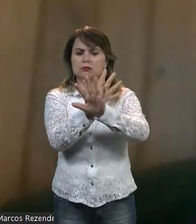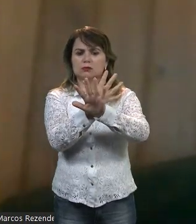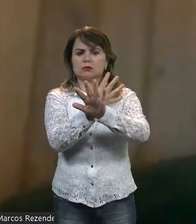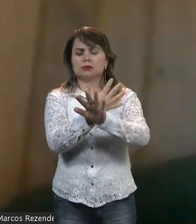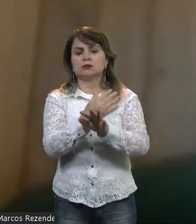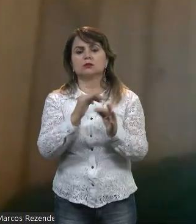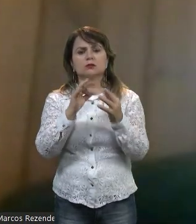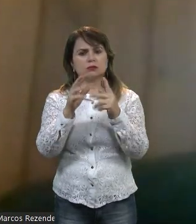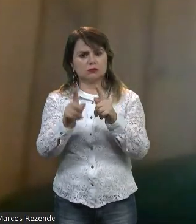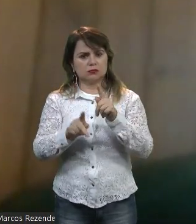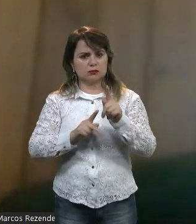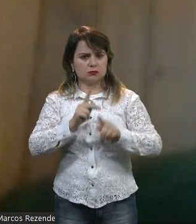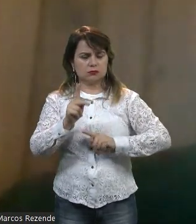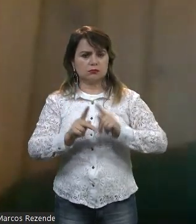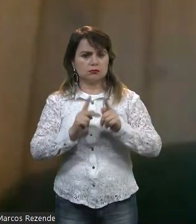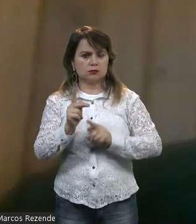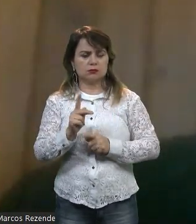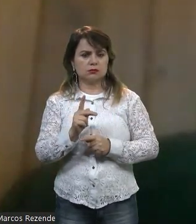sessões.